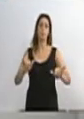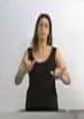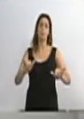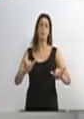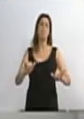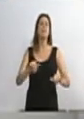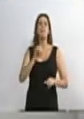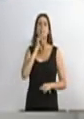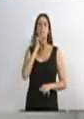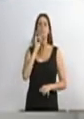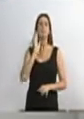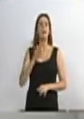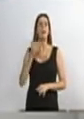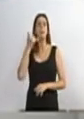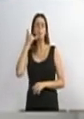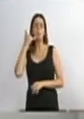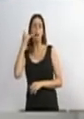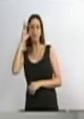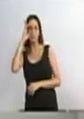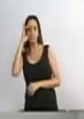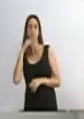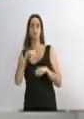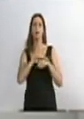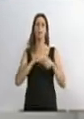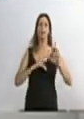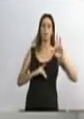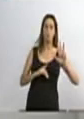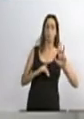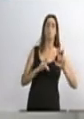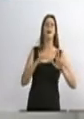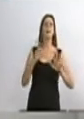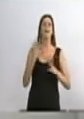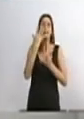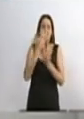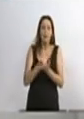escutas telefônicas que nada querem dizer, que